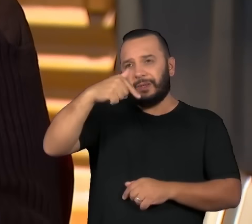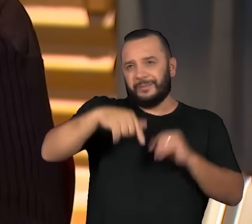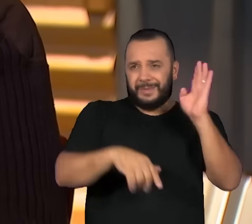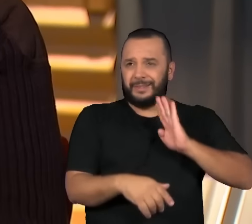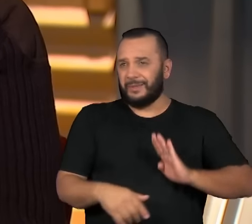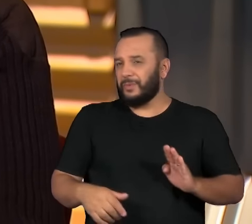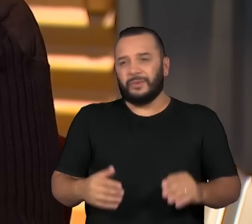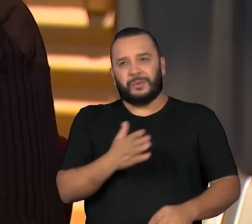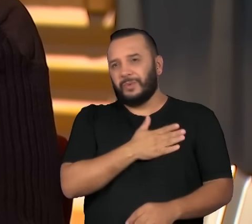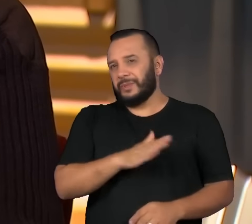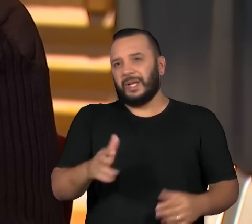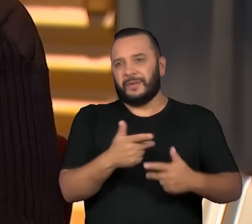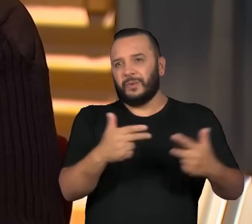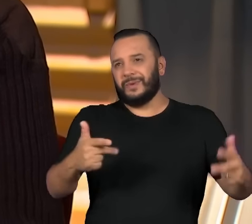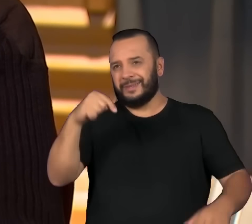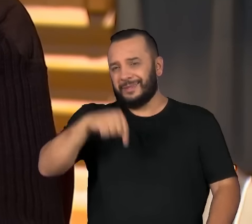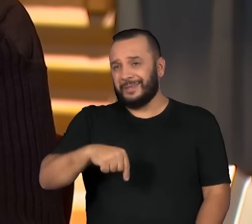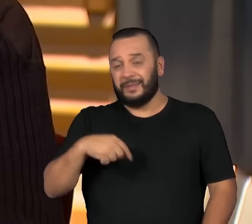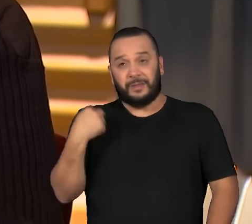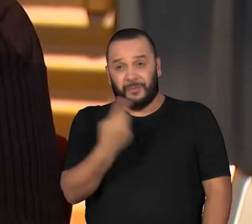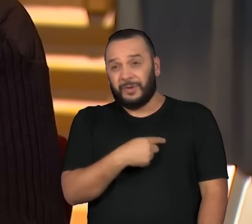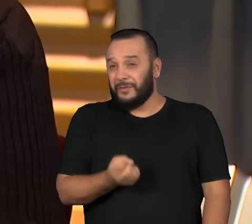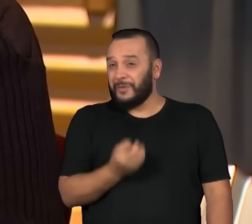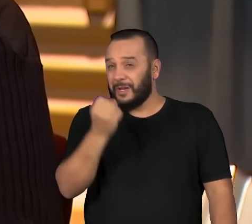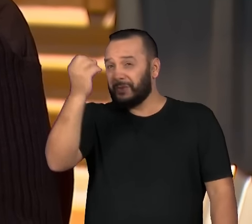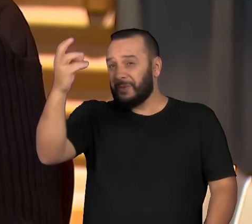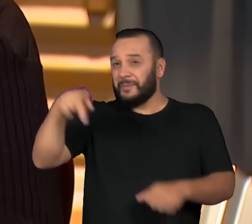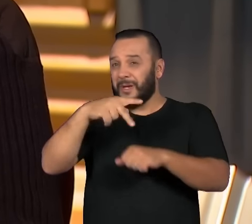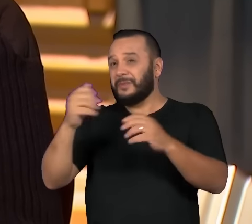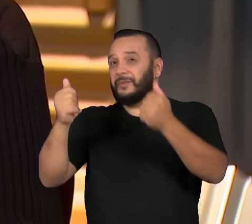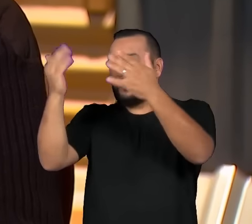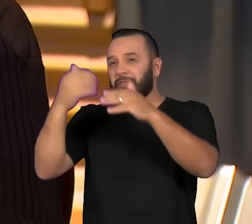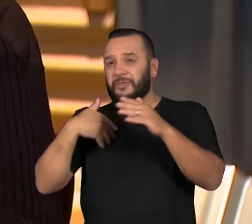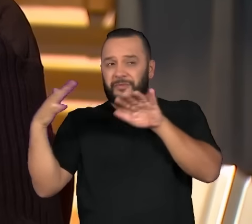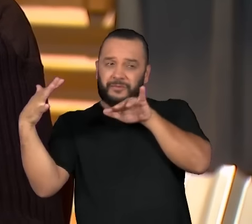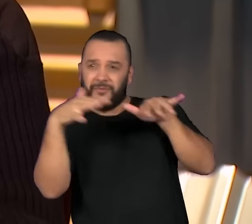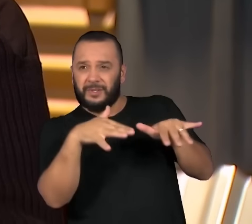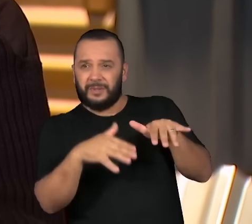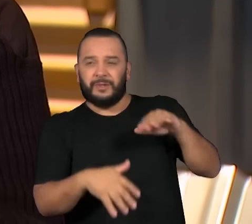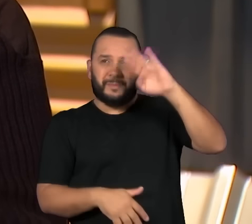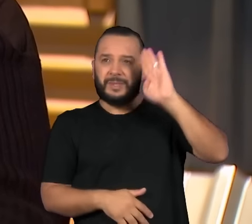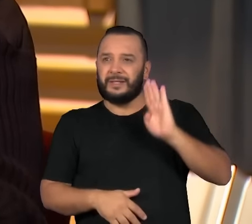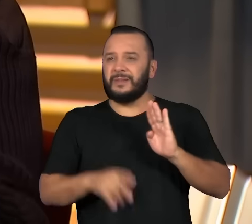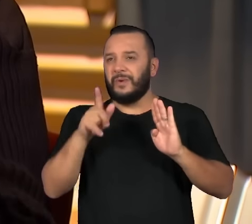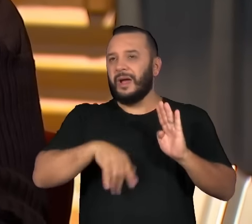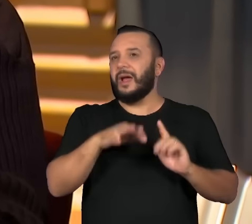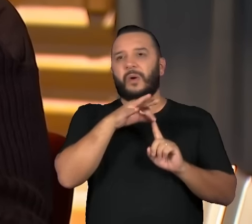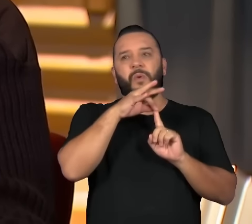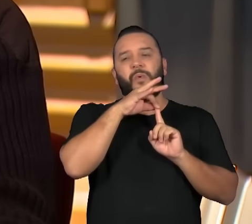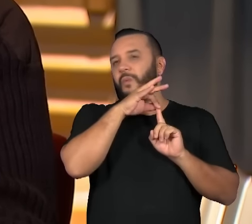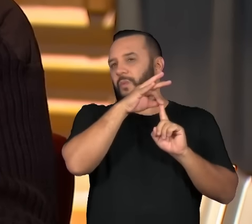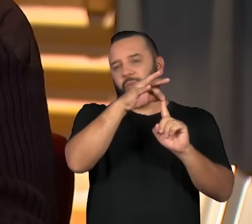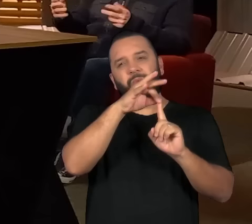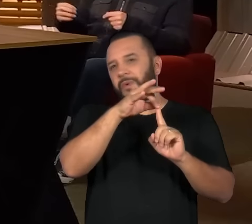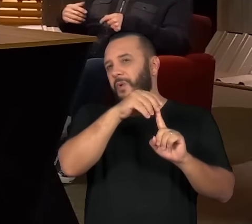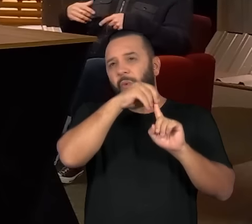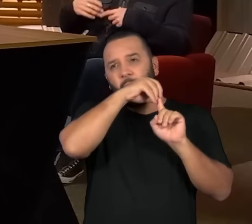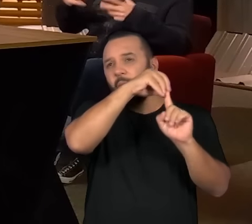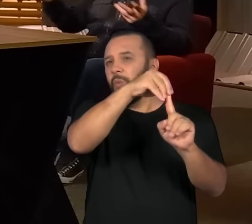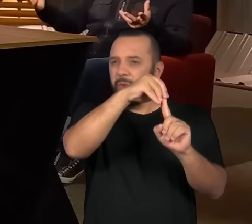daqui, né? A partir do momento que a gente viajou para fora, começou a ver o Brasil de fora, viu que é um país único. Não tem nada parecido como no Brasil, no